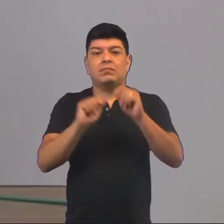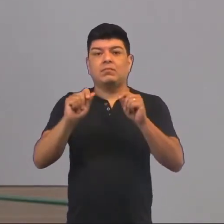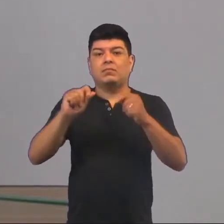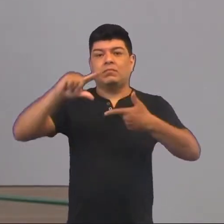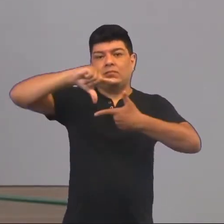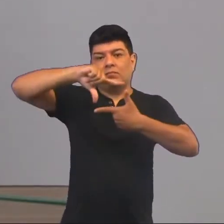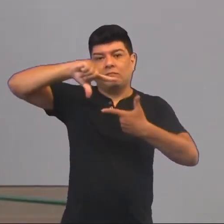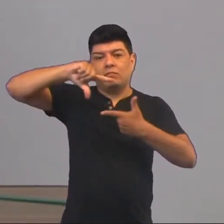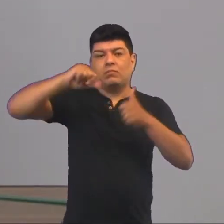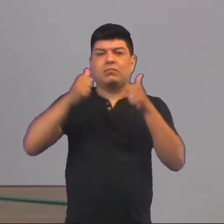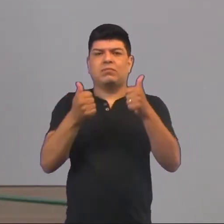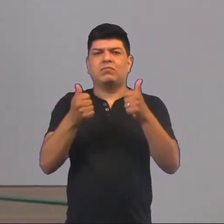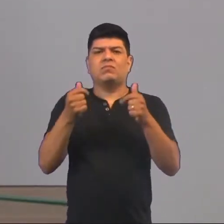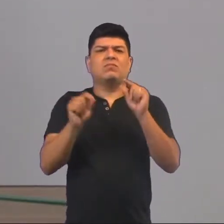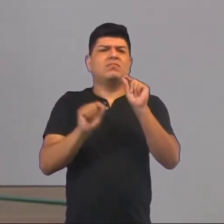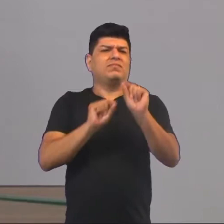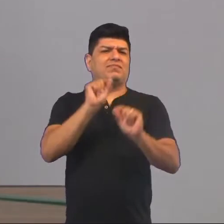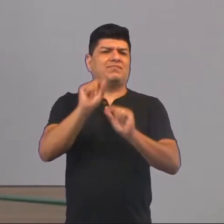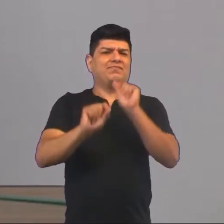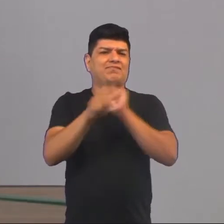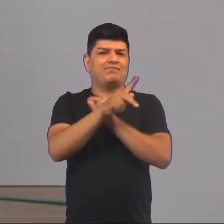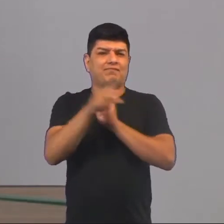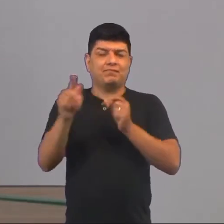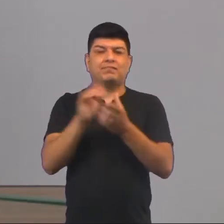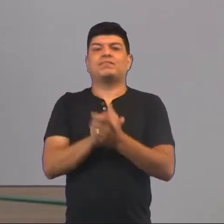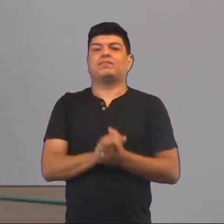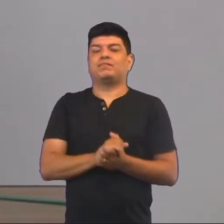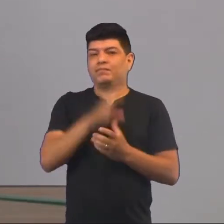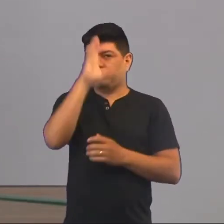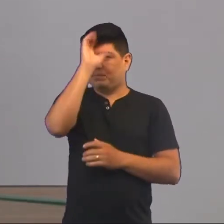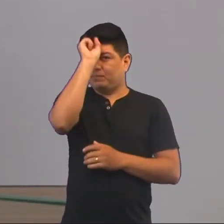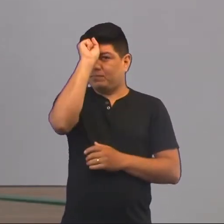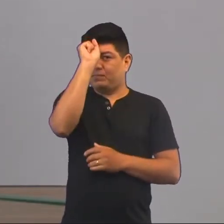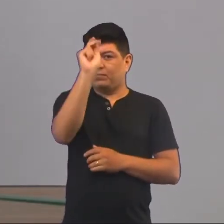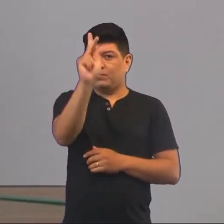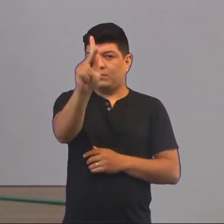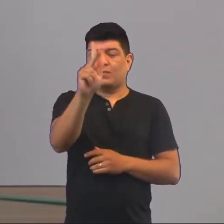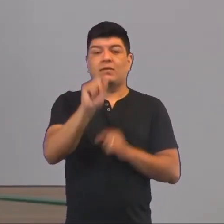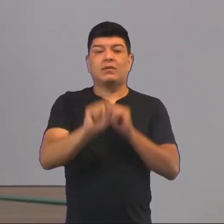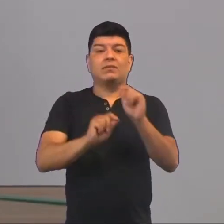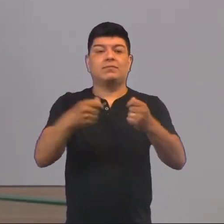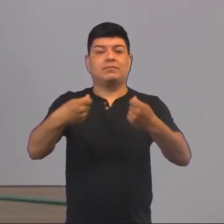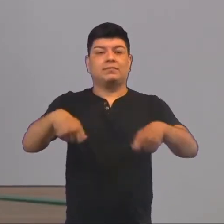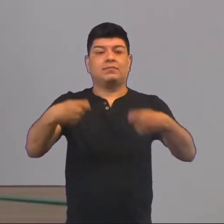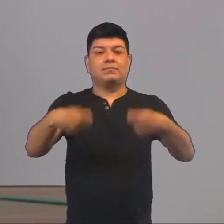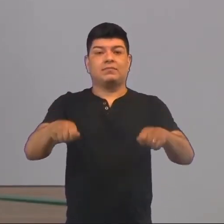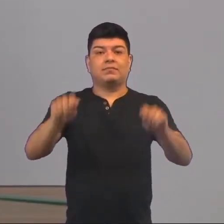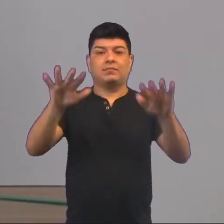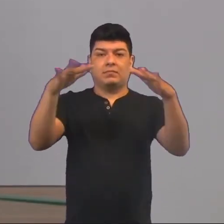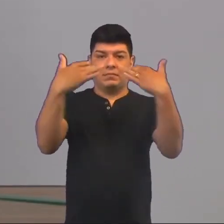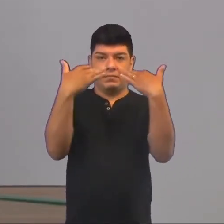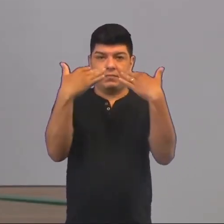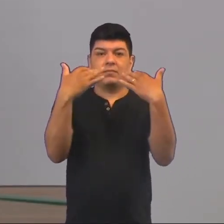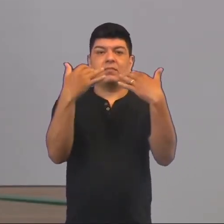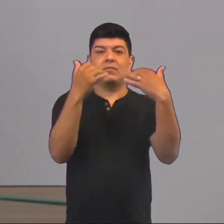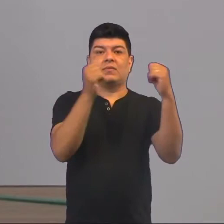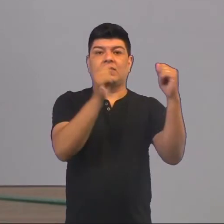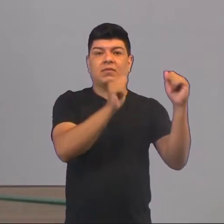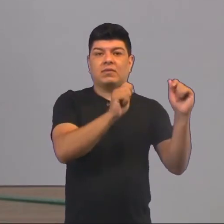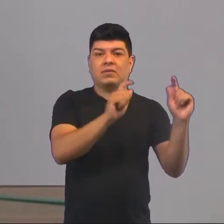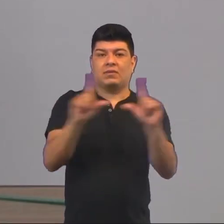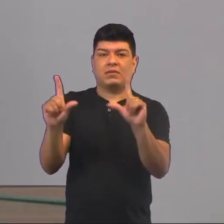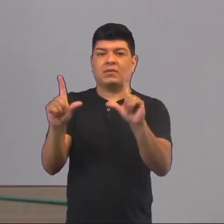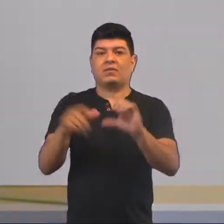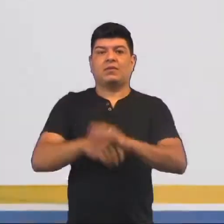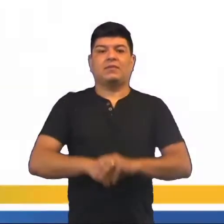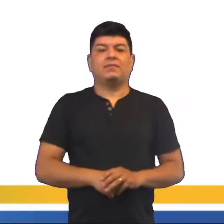que será isso, professora? Nós vamos já aprender. E para isso eu preciso que você acompanhe comigo aí